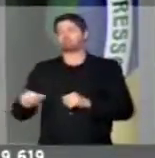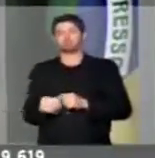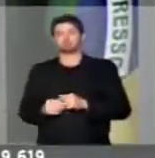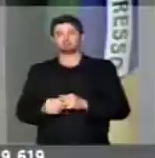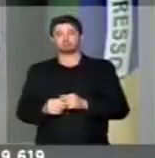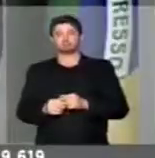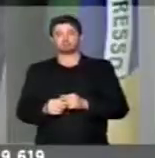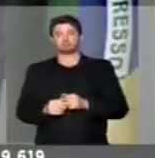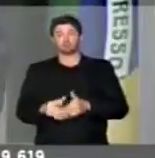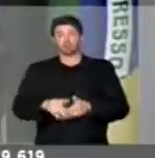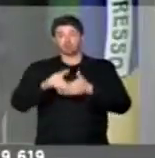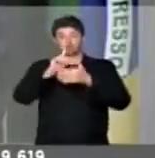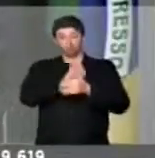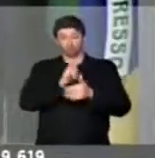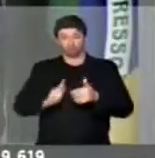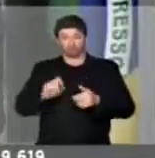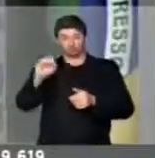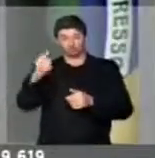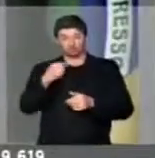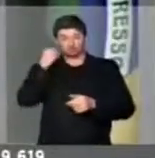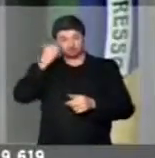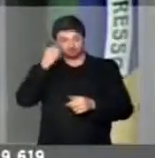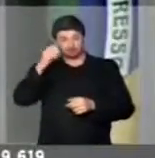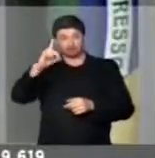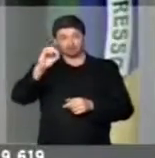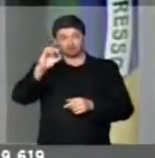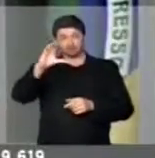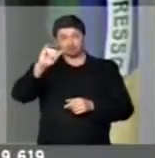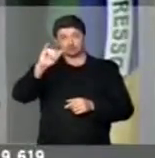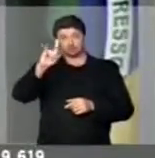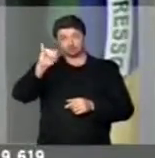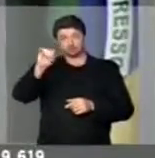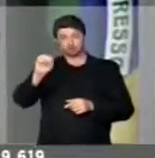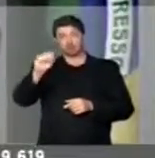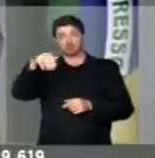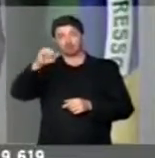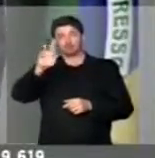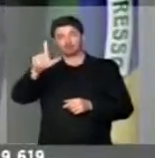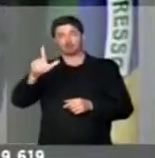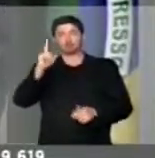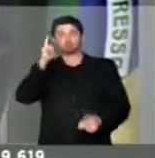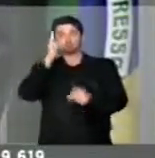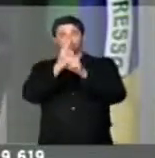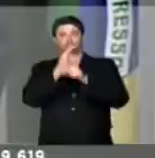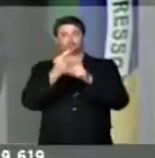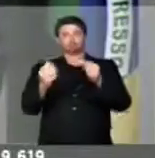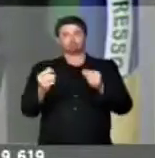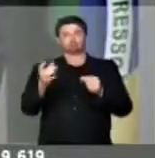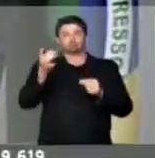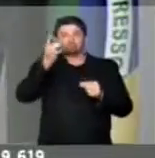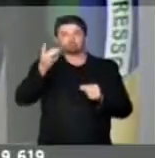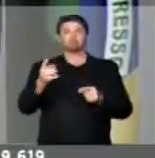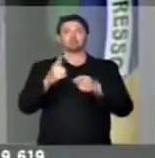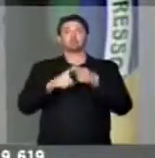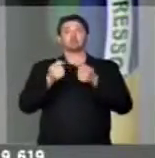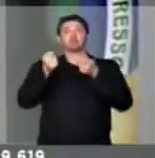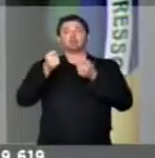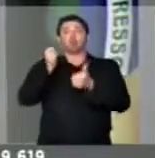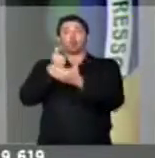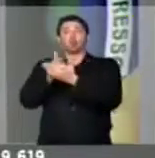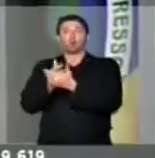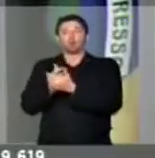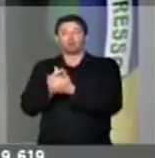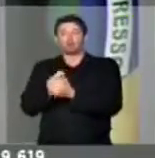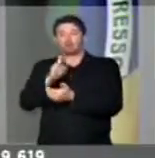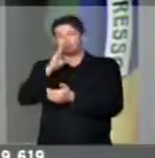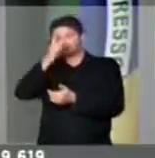O ex-líder do governo, senador Delcídio Amaral, foi preso em flagrante ao tentar comprar o silêncio